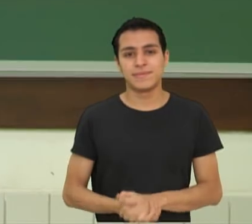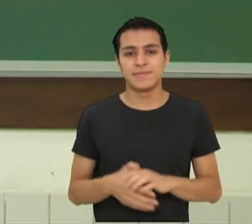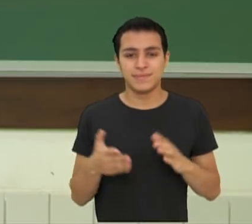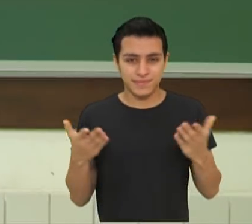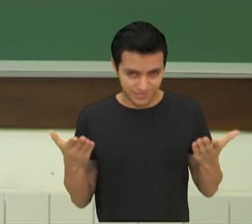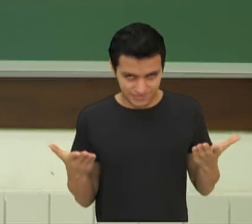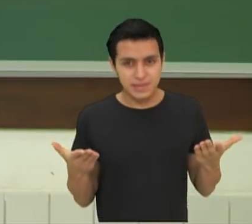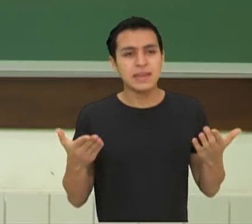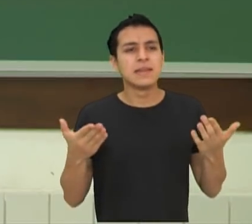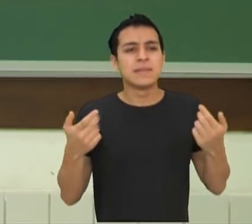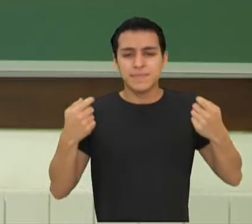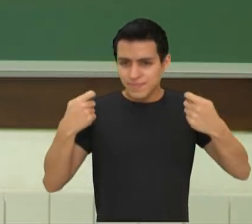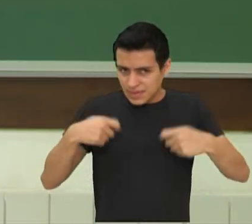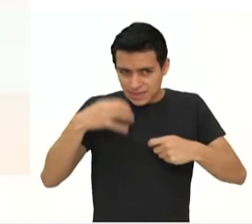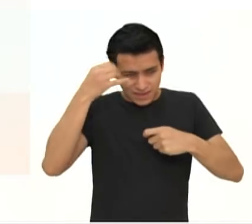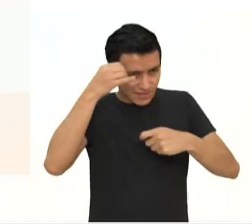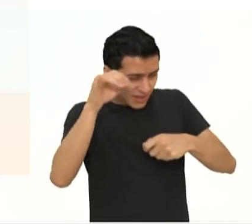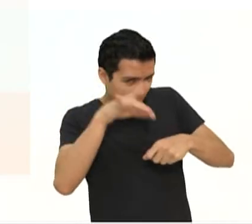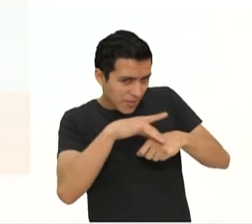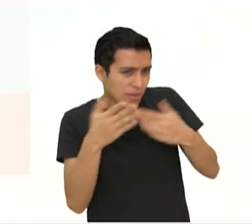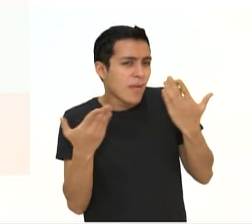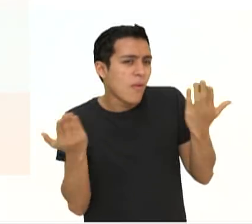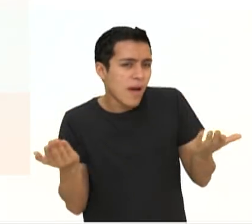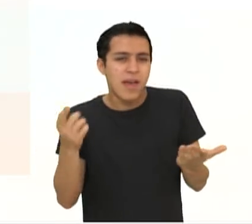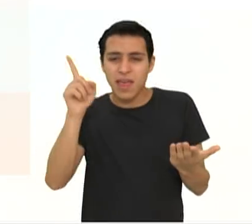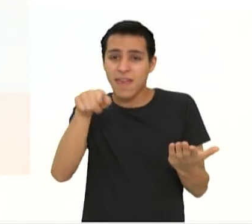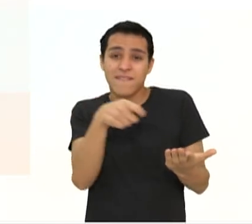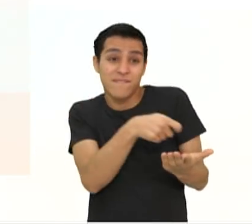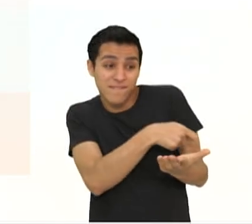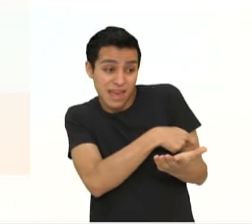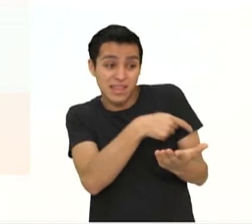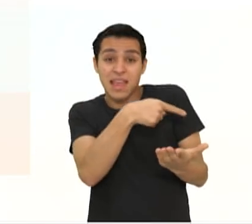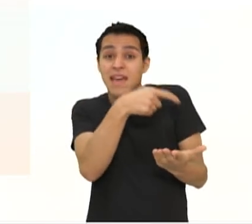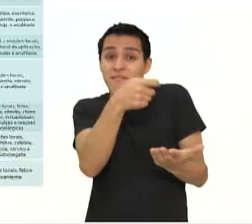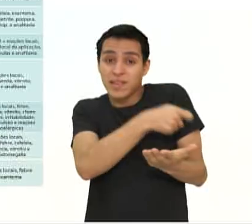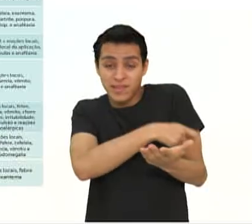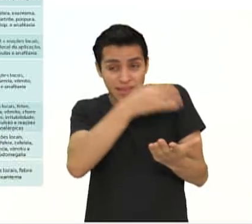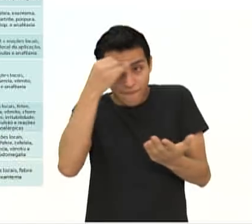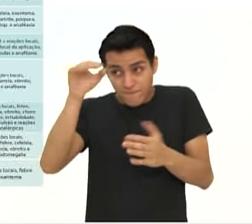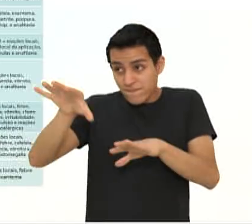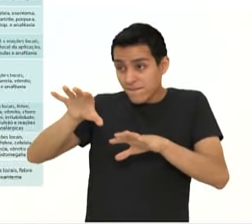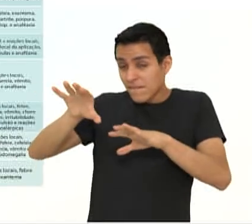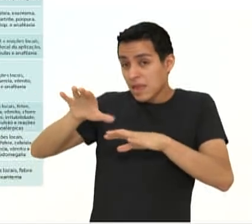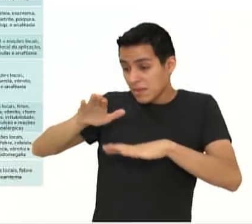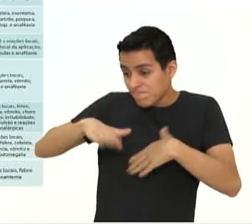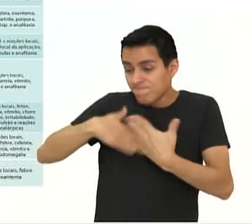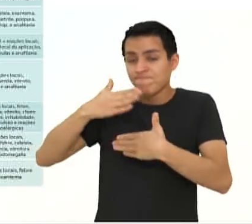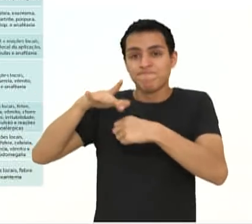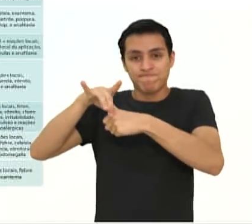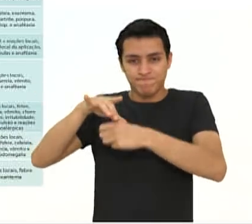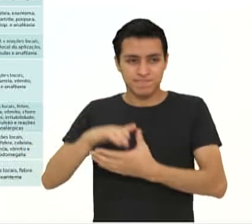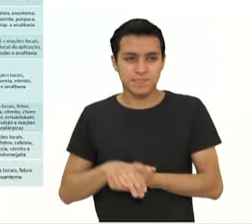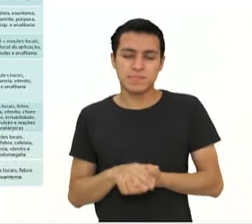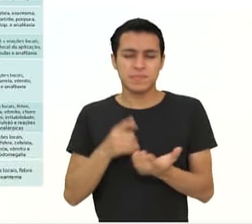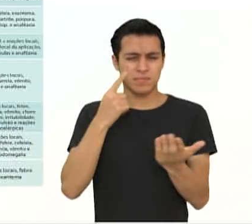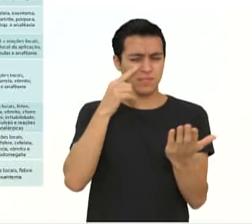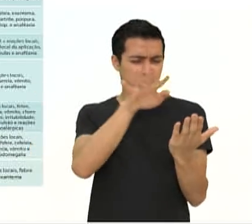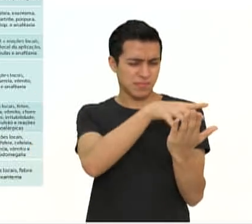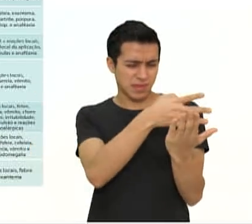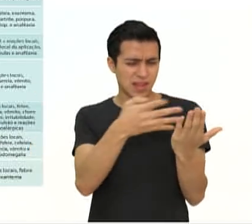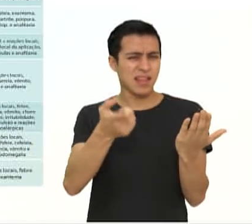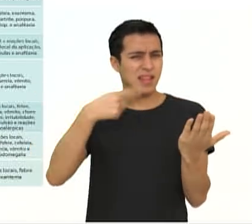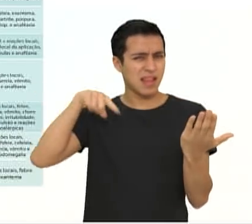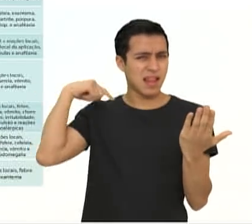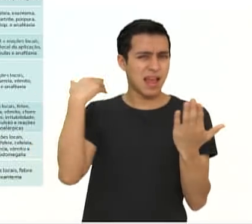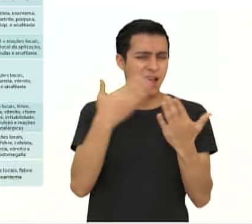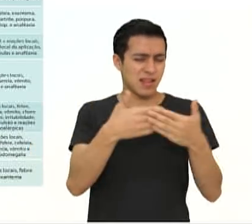Que previne doenças, né, pessoal? São as vacinas. Daquele calendário de vacinação que nós vimos na